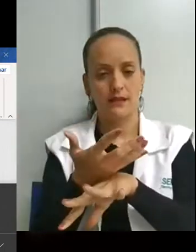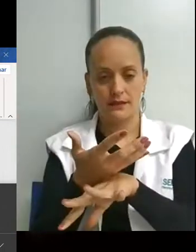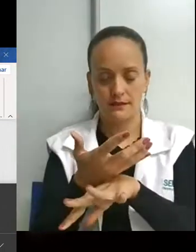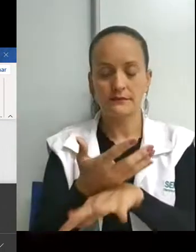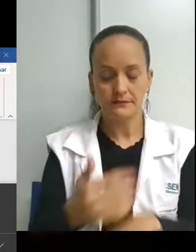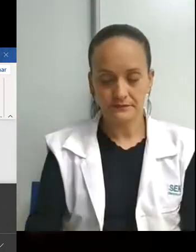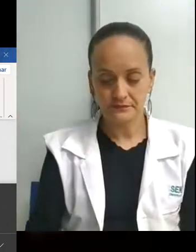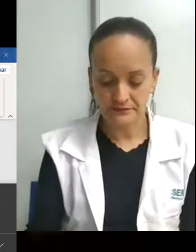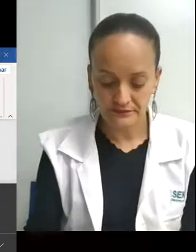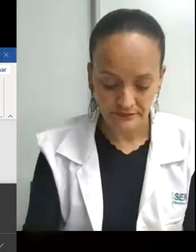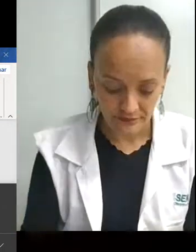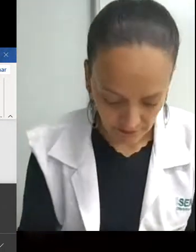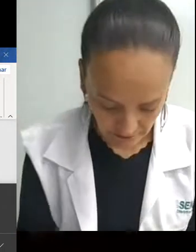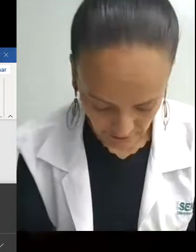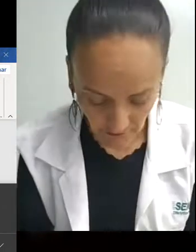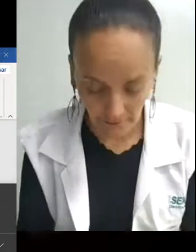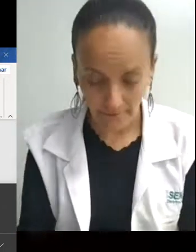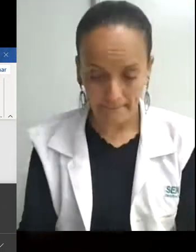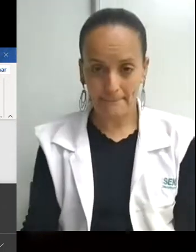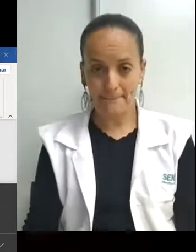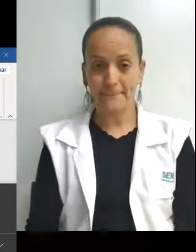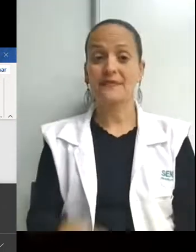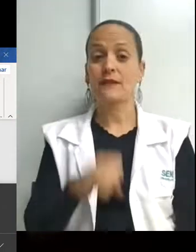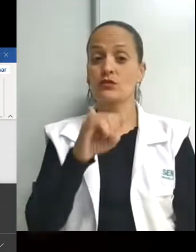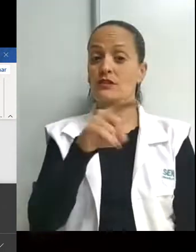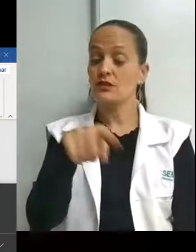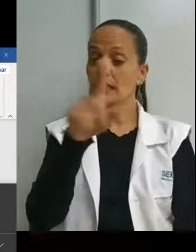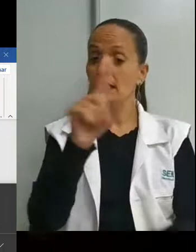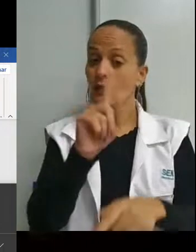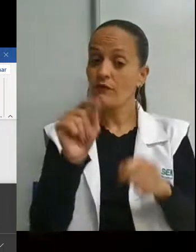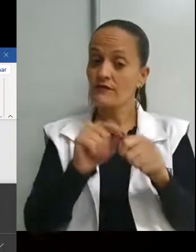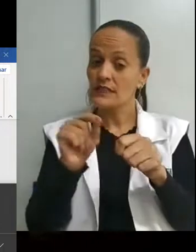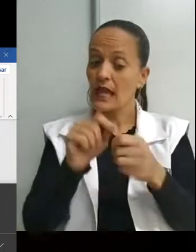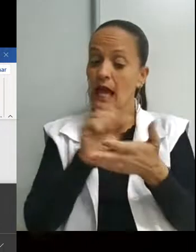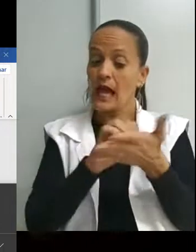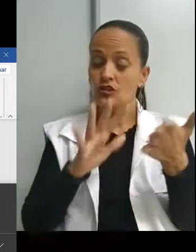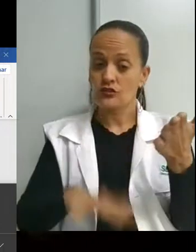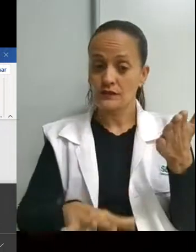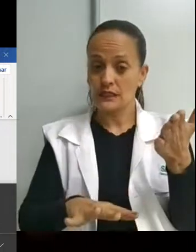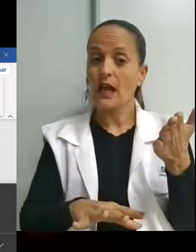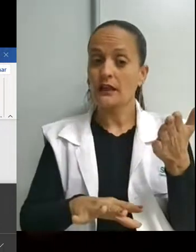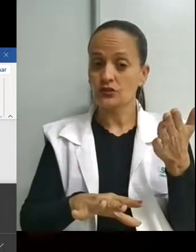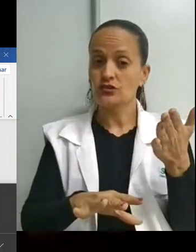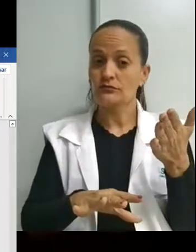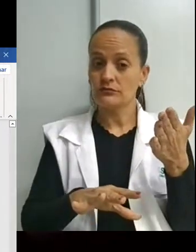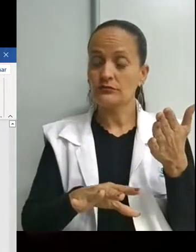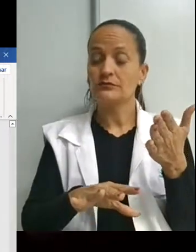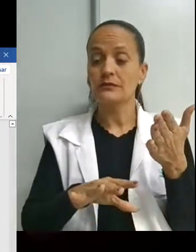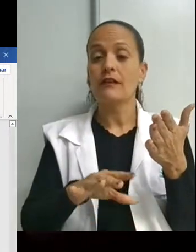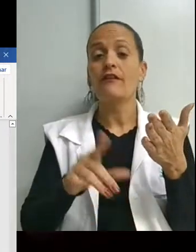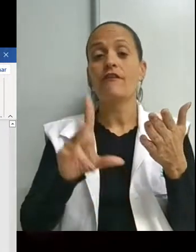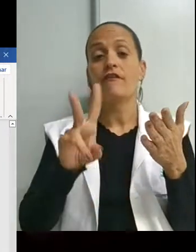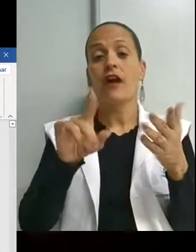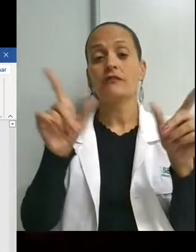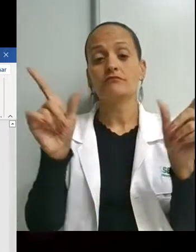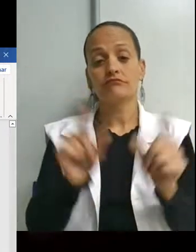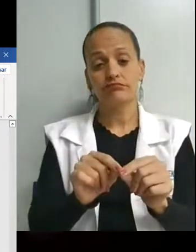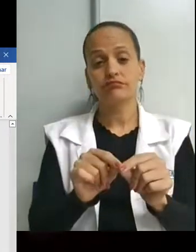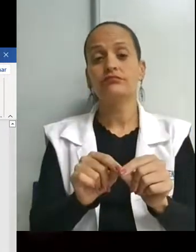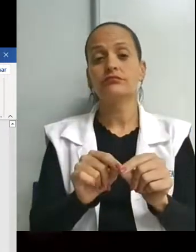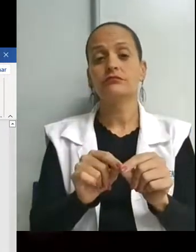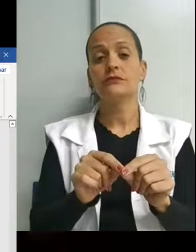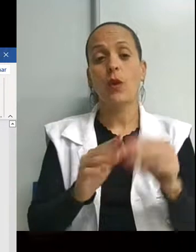entregarem valendo 100 pontos, né? Depois do dia 24 aí a avaliação vai ser de 80 pontos. Então, assim, conto aí